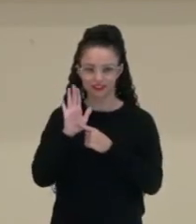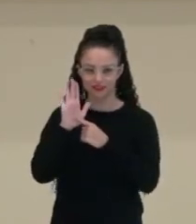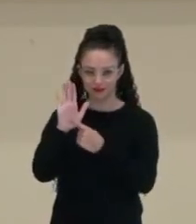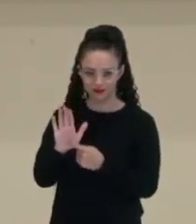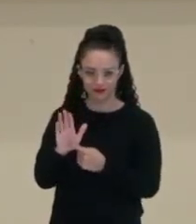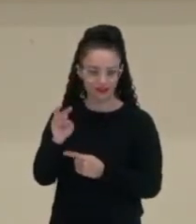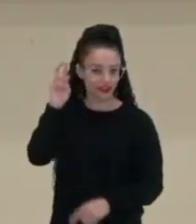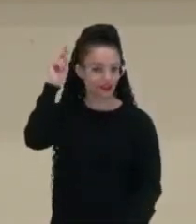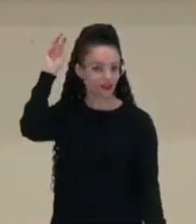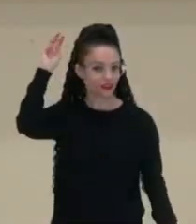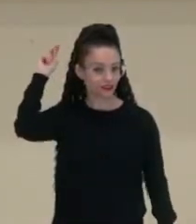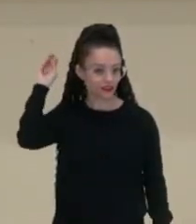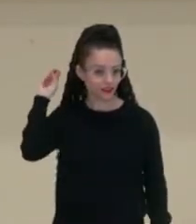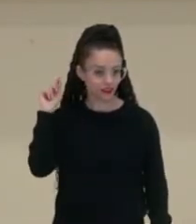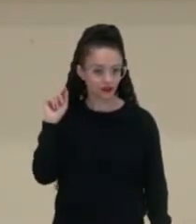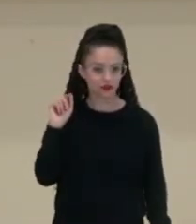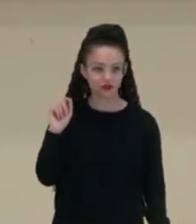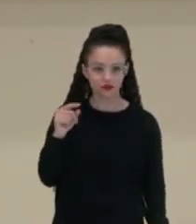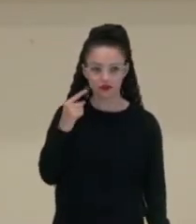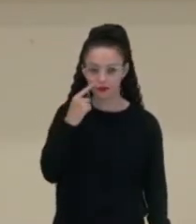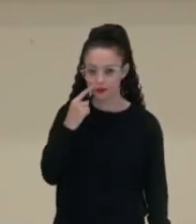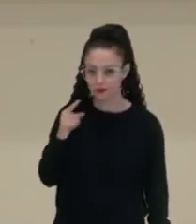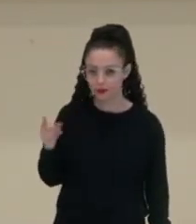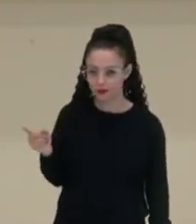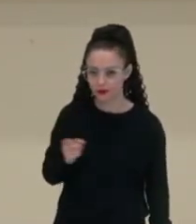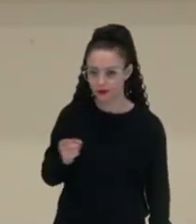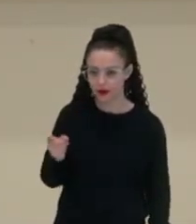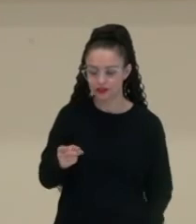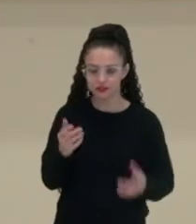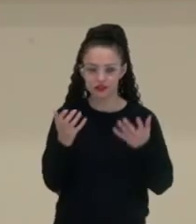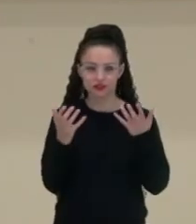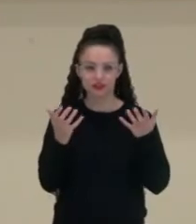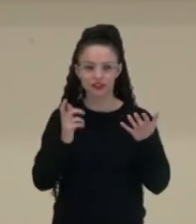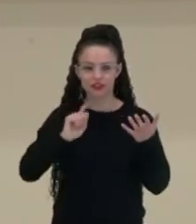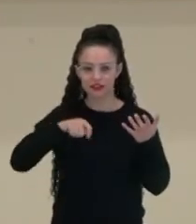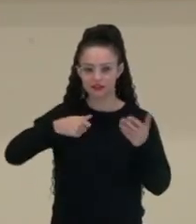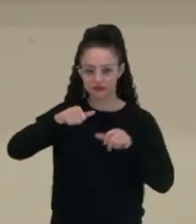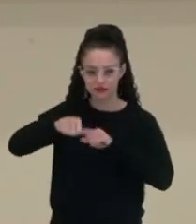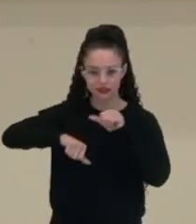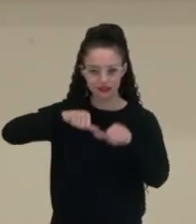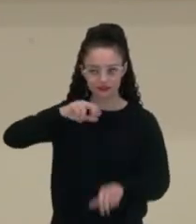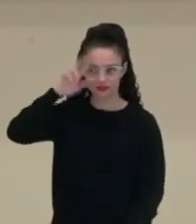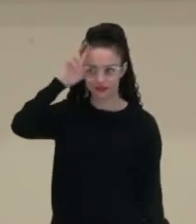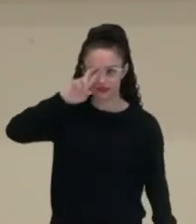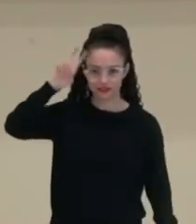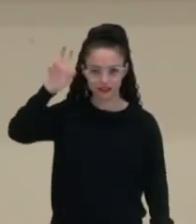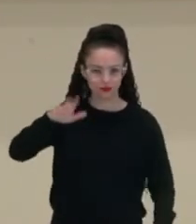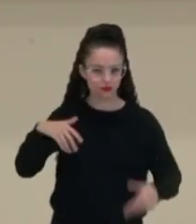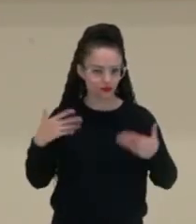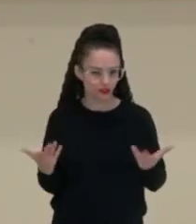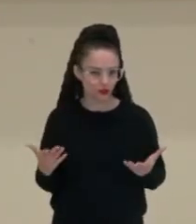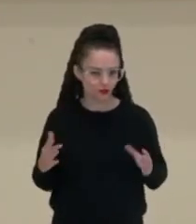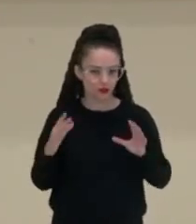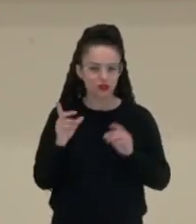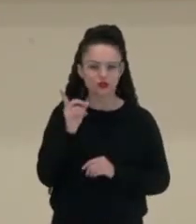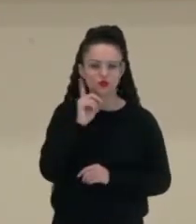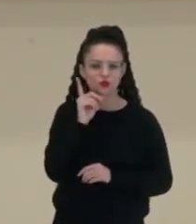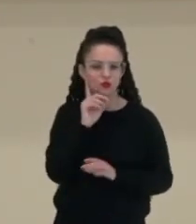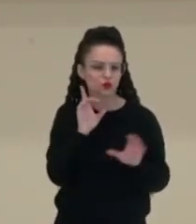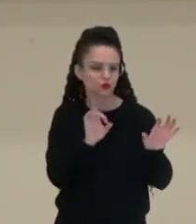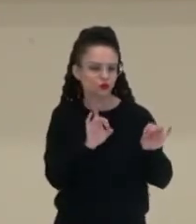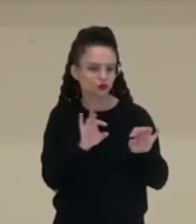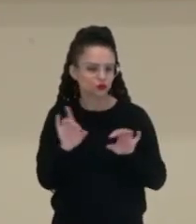uma vez um ratinho que queria ser sábio. Então todos os dias